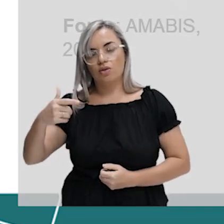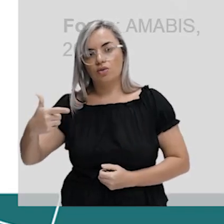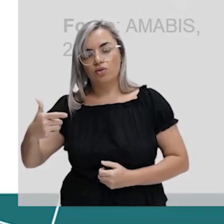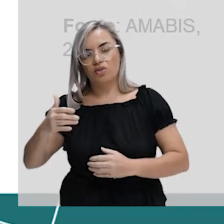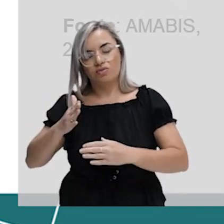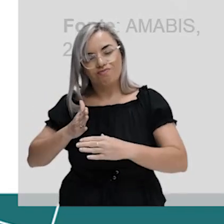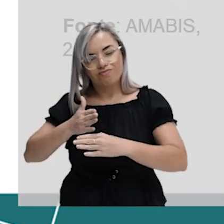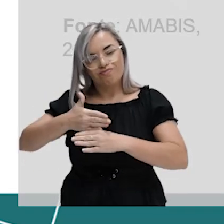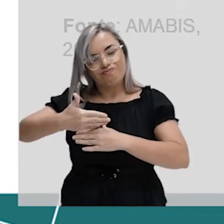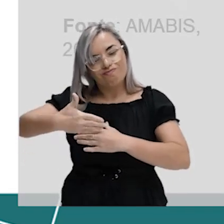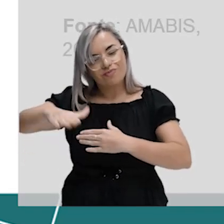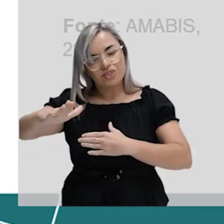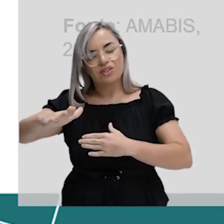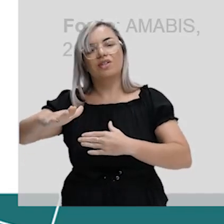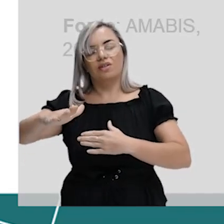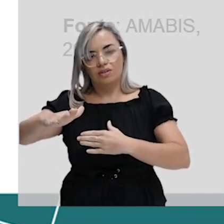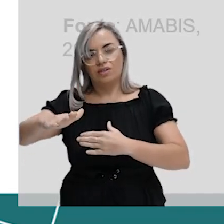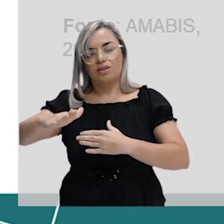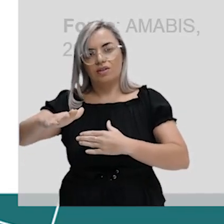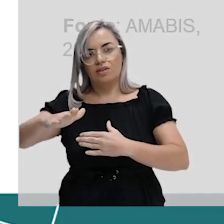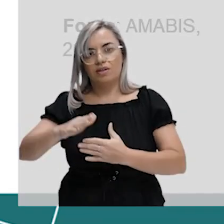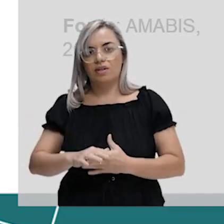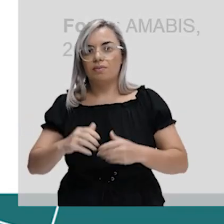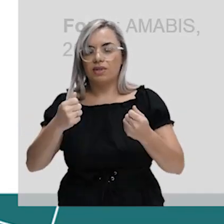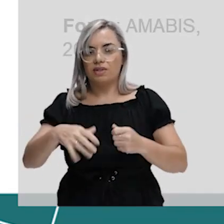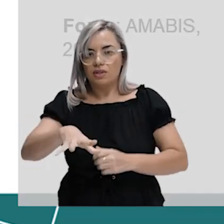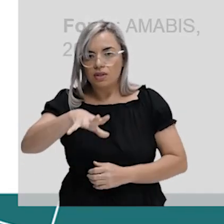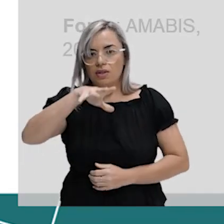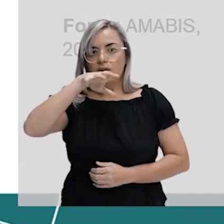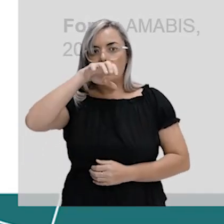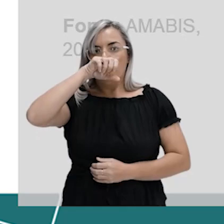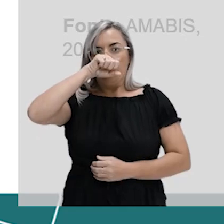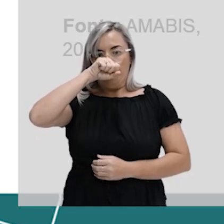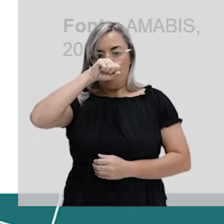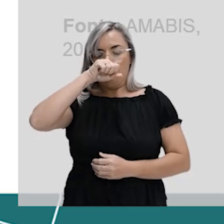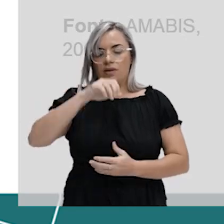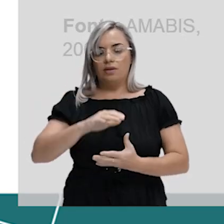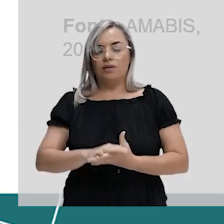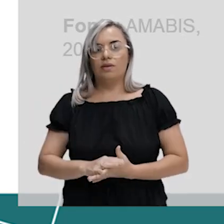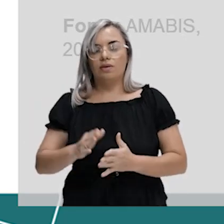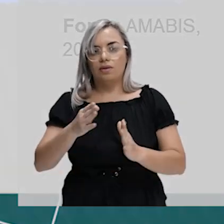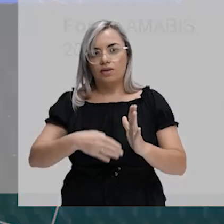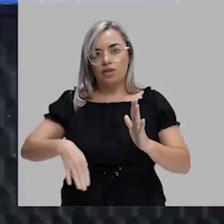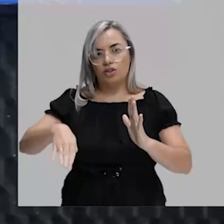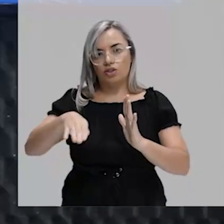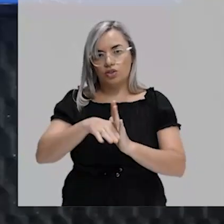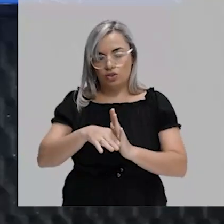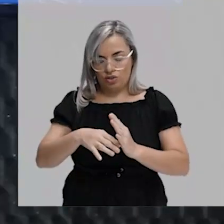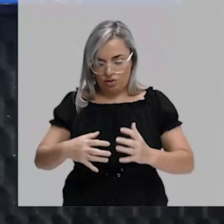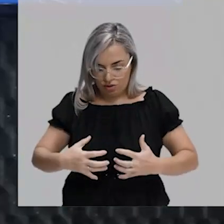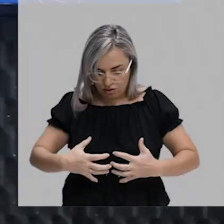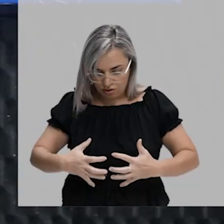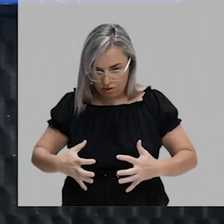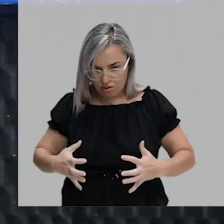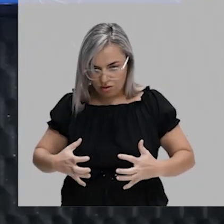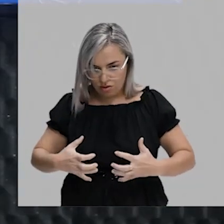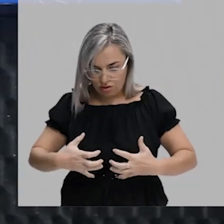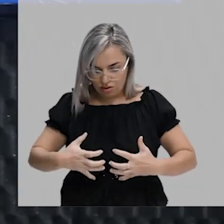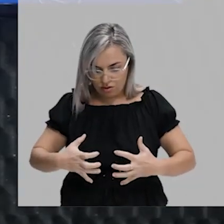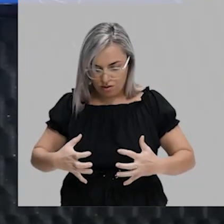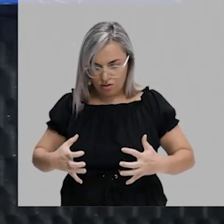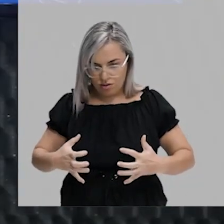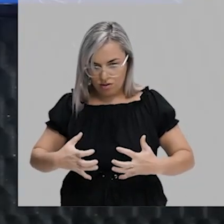citoplasma, né, para que ela possa receber oxigênio. Então, quando a célula sanguínea chega lá nos pulmões, ó, esses pontinhos em